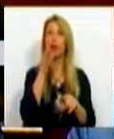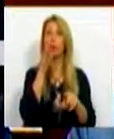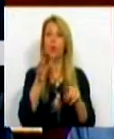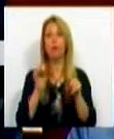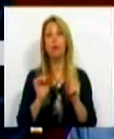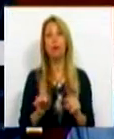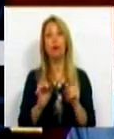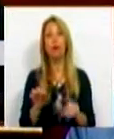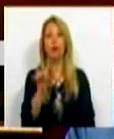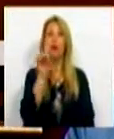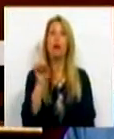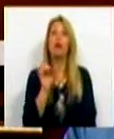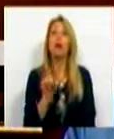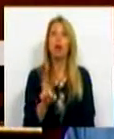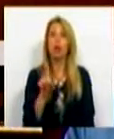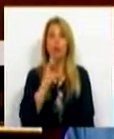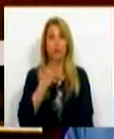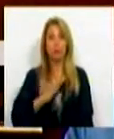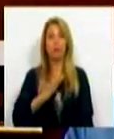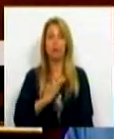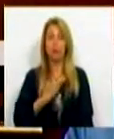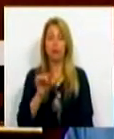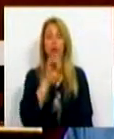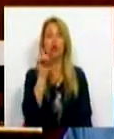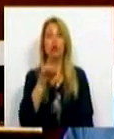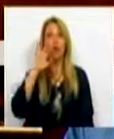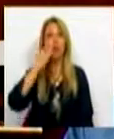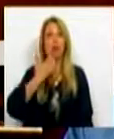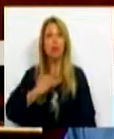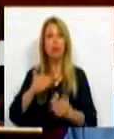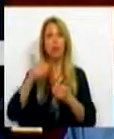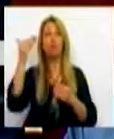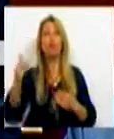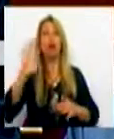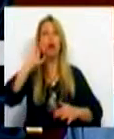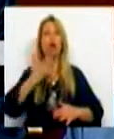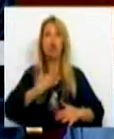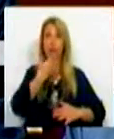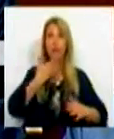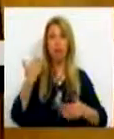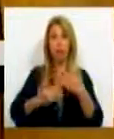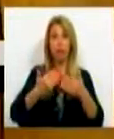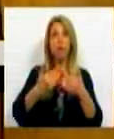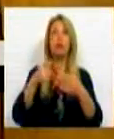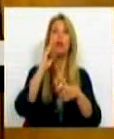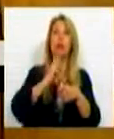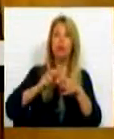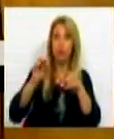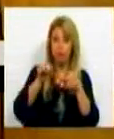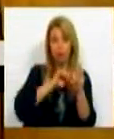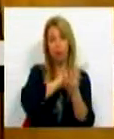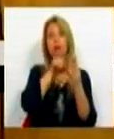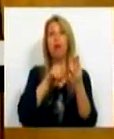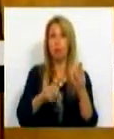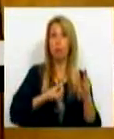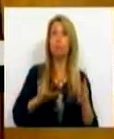são as questões do endividamento, as questões do déficit externo, as questões de eficiência energética. Essas questões preocupam o